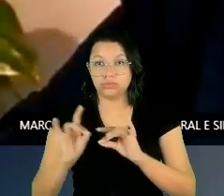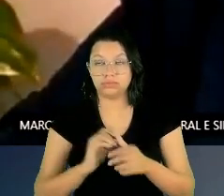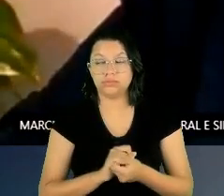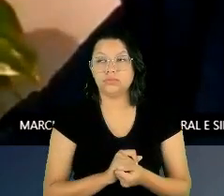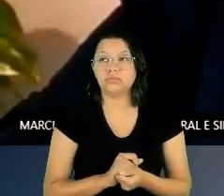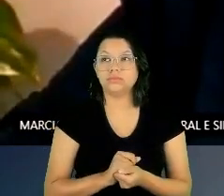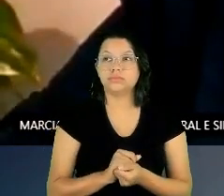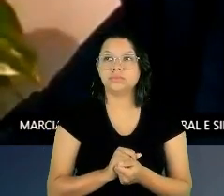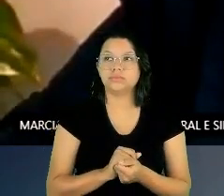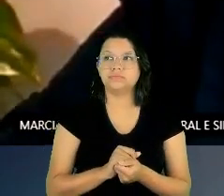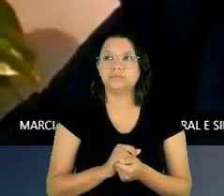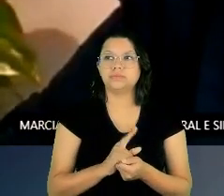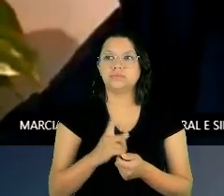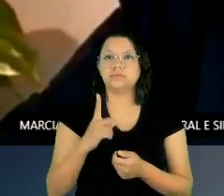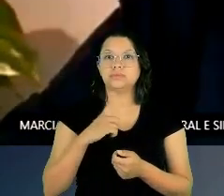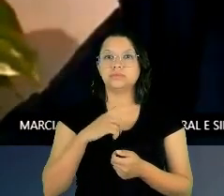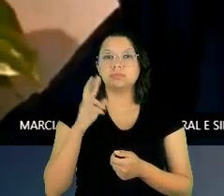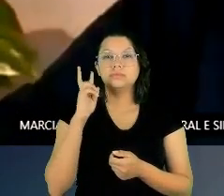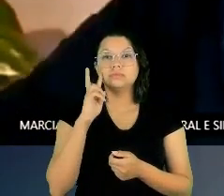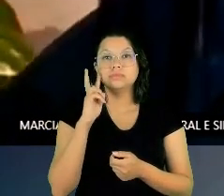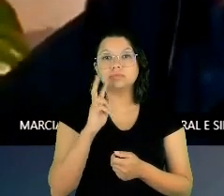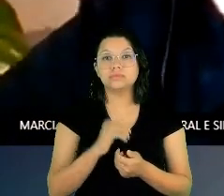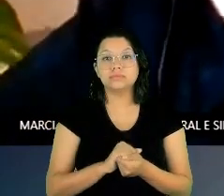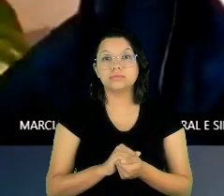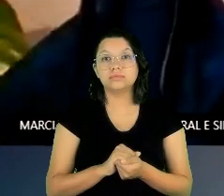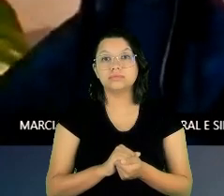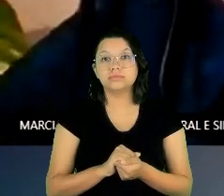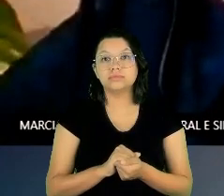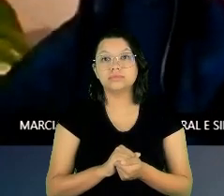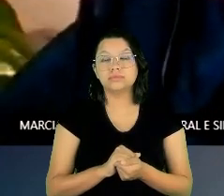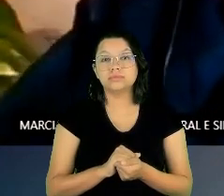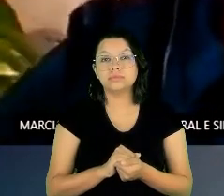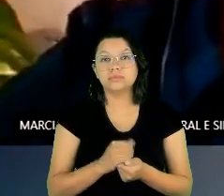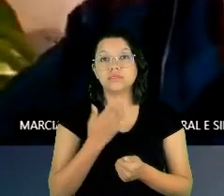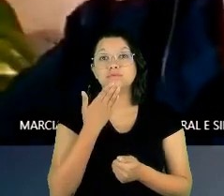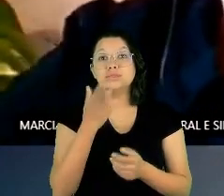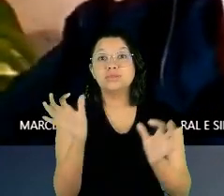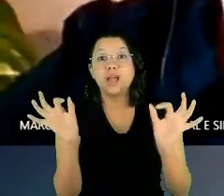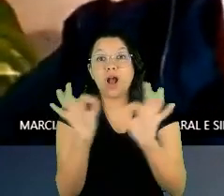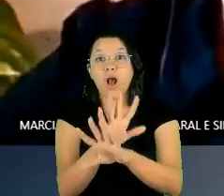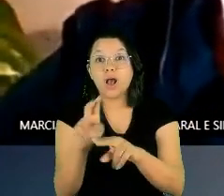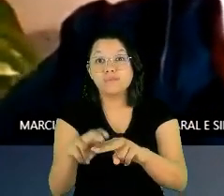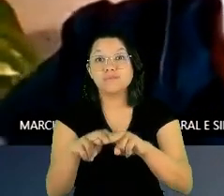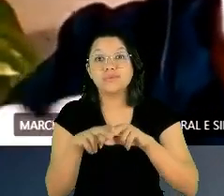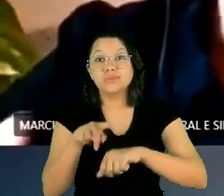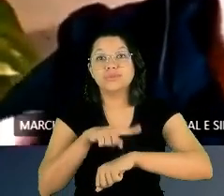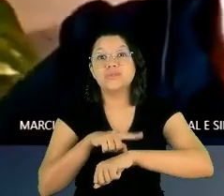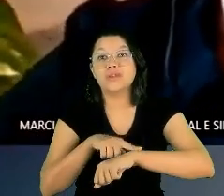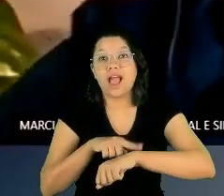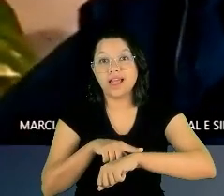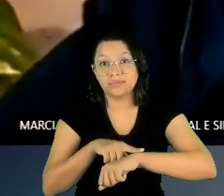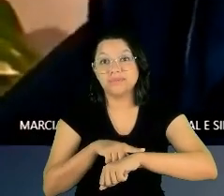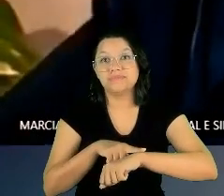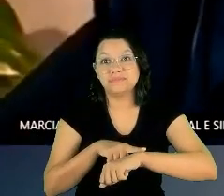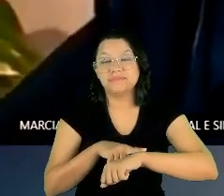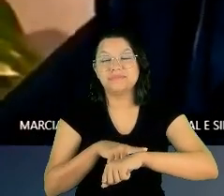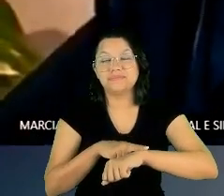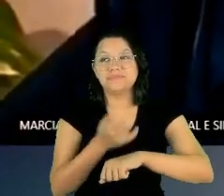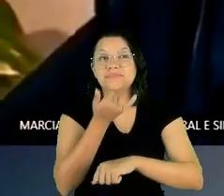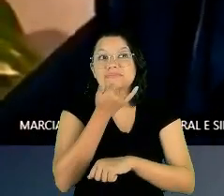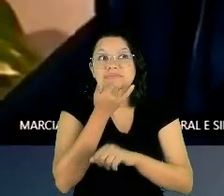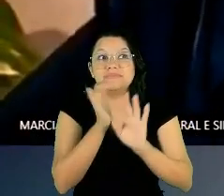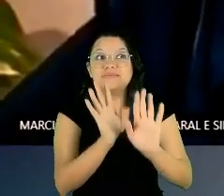exemplo, tem uma história... Doutor Caio, Oi, vou pedir desculpa. para ir concluindo, porque pausa do horário, porque nós